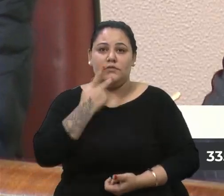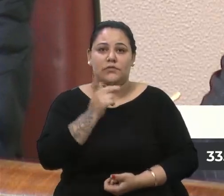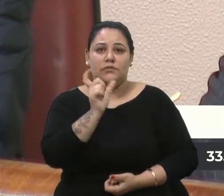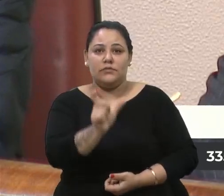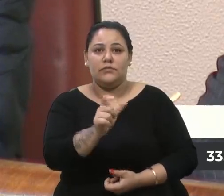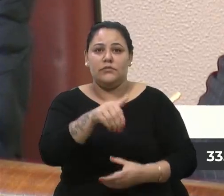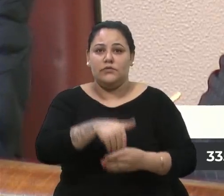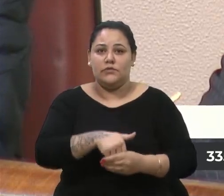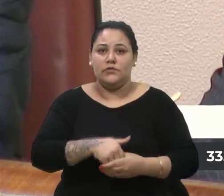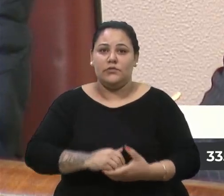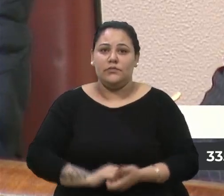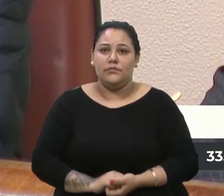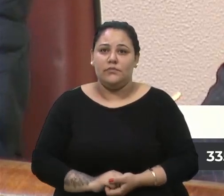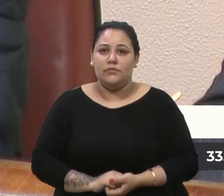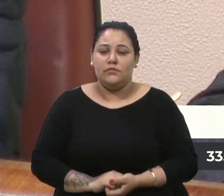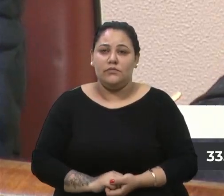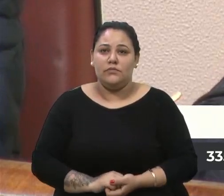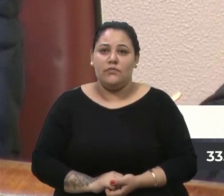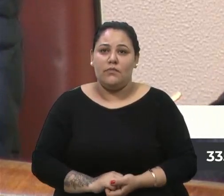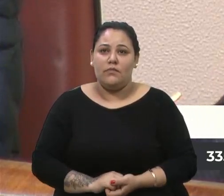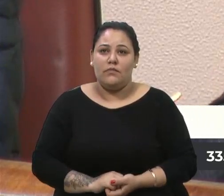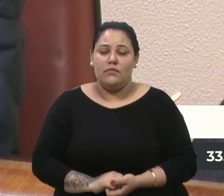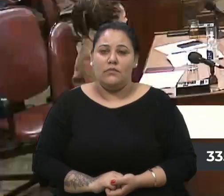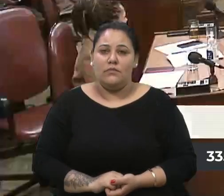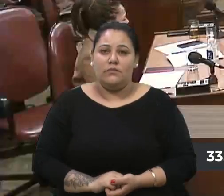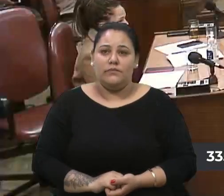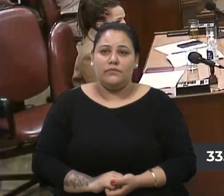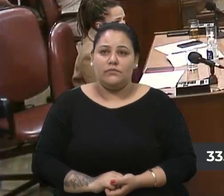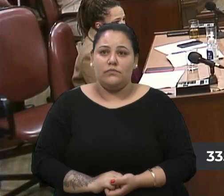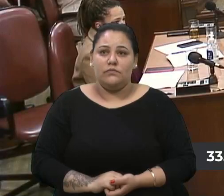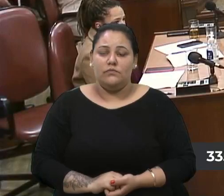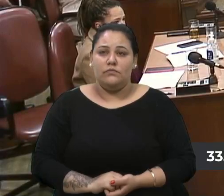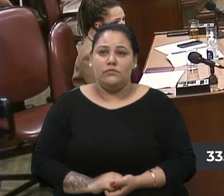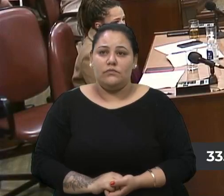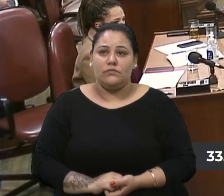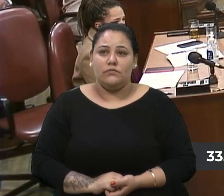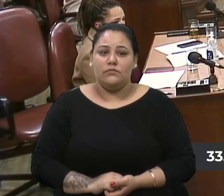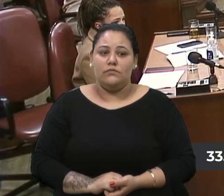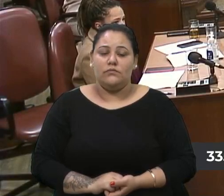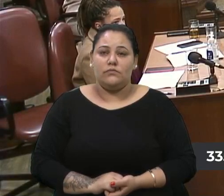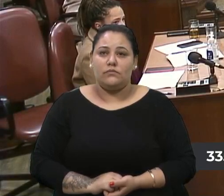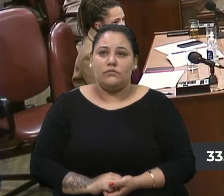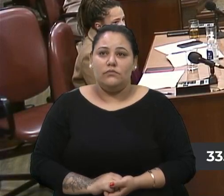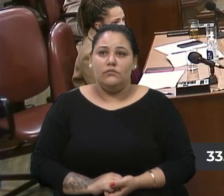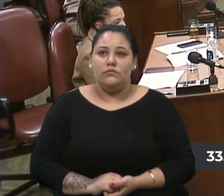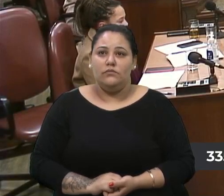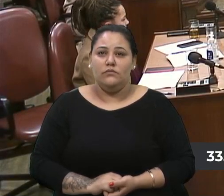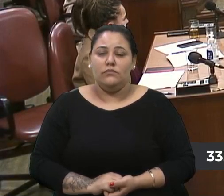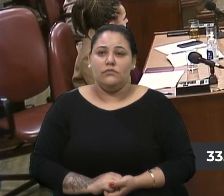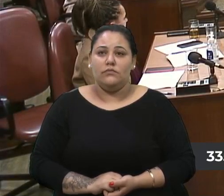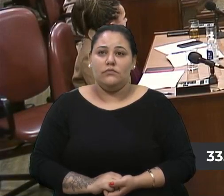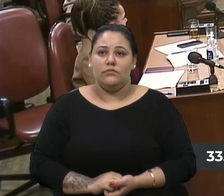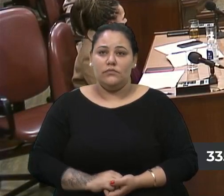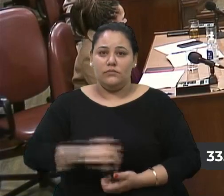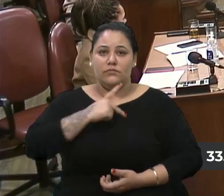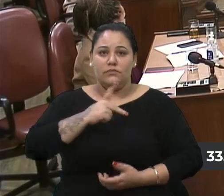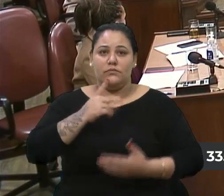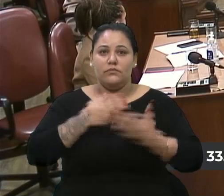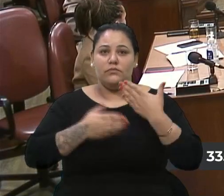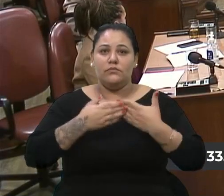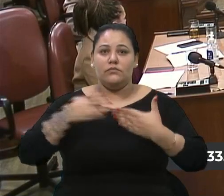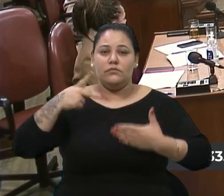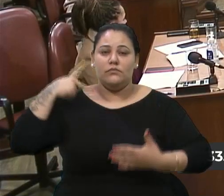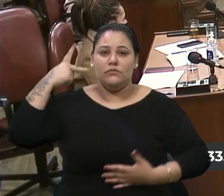Felipe Gemmeyer, para declarar voto. Para declarar voto, presidente. Declarar voto, presidente. Senhor presidente, senhoras vereadoras, Para